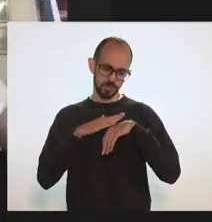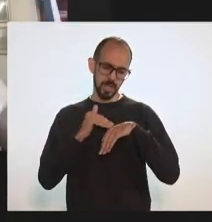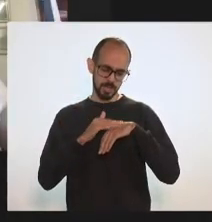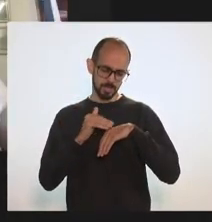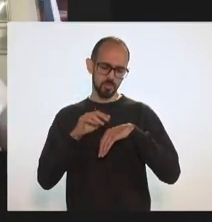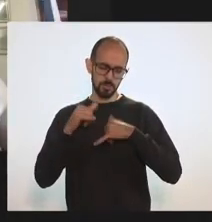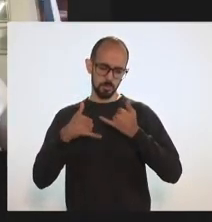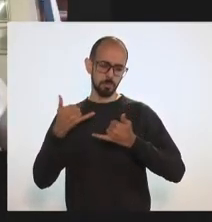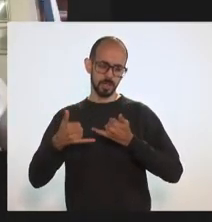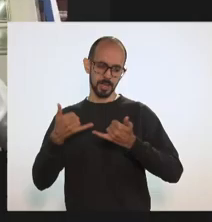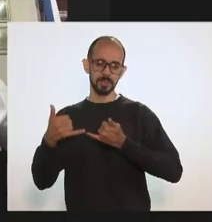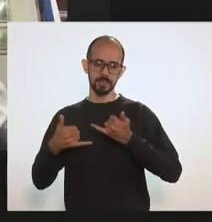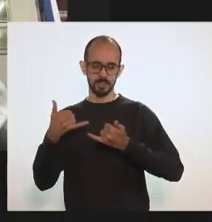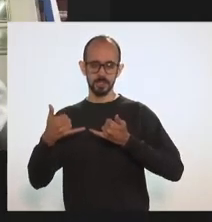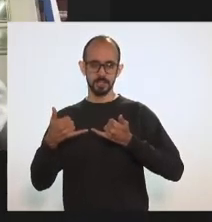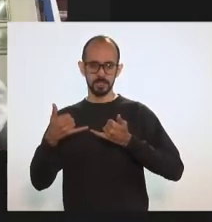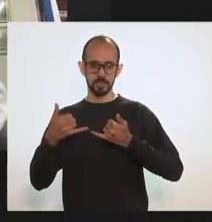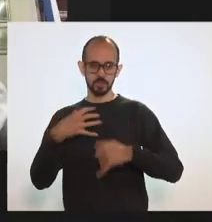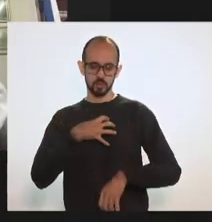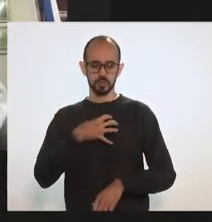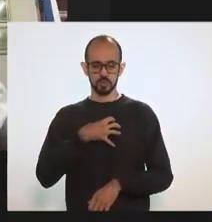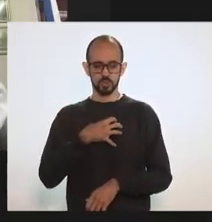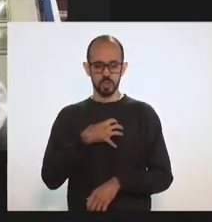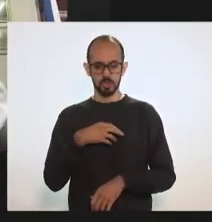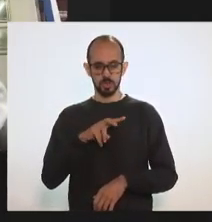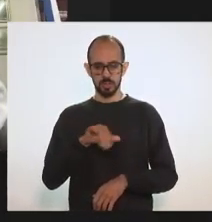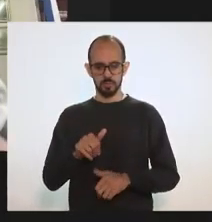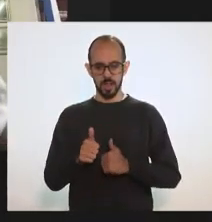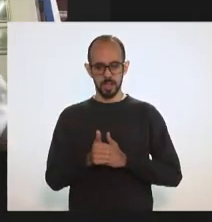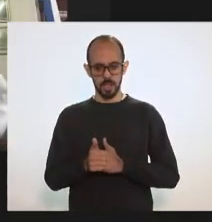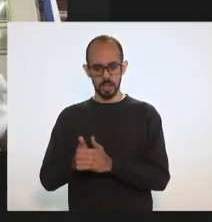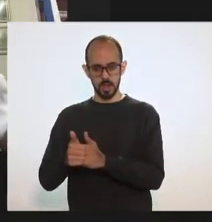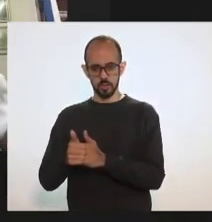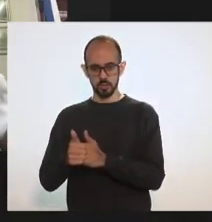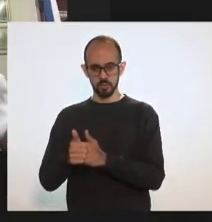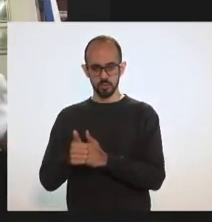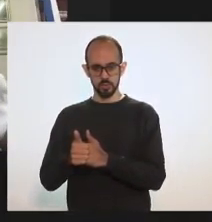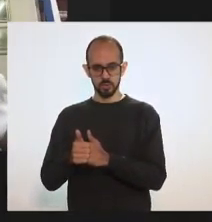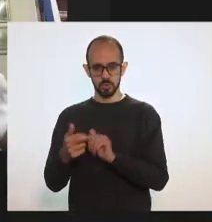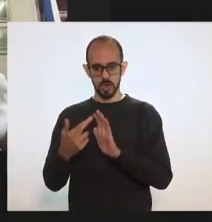para todo mundo, nós iremos dar o mesmo tratamento desse projeto. Assim, brincadeiras à parte,